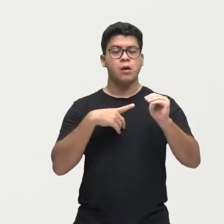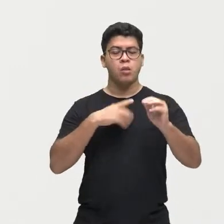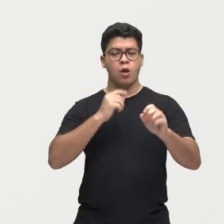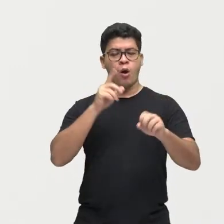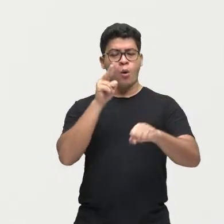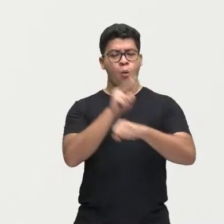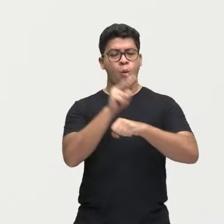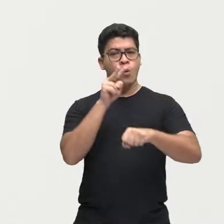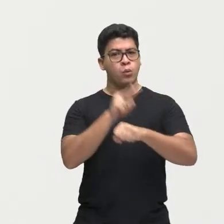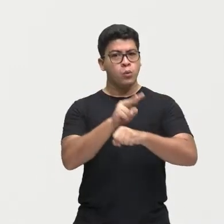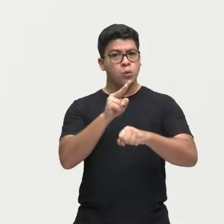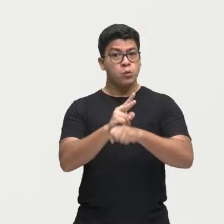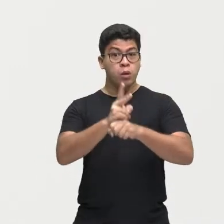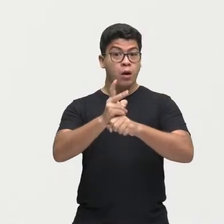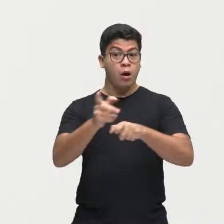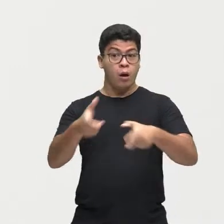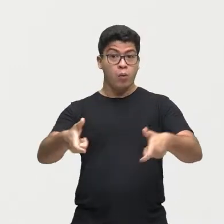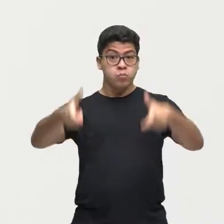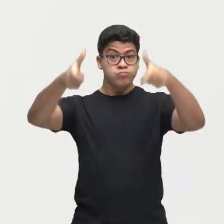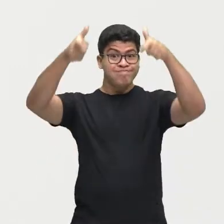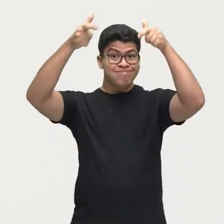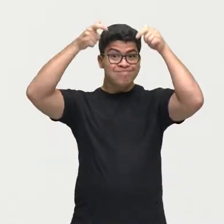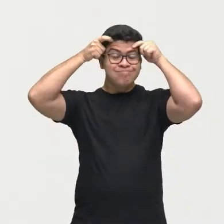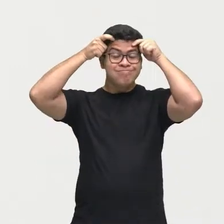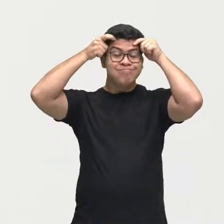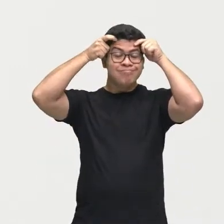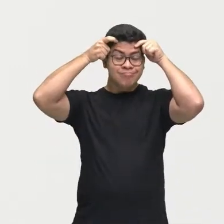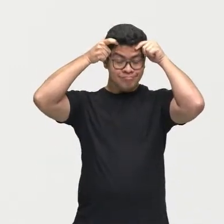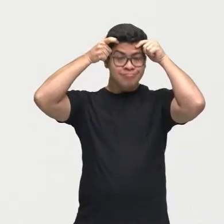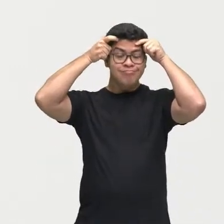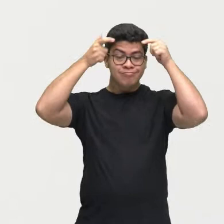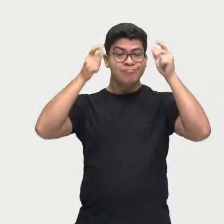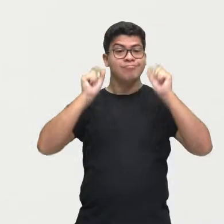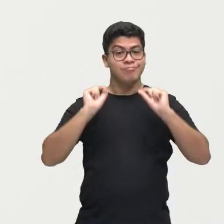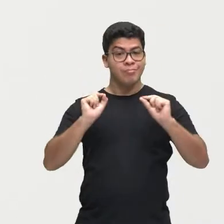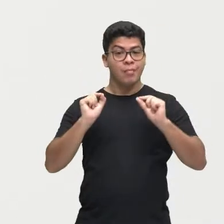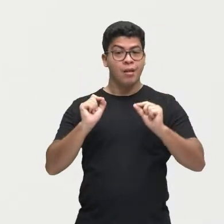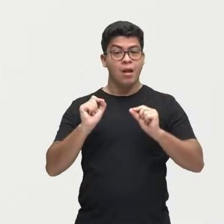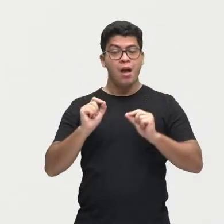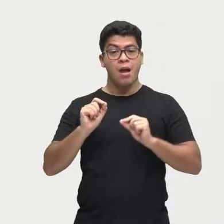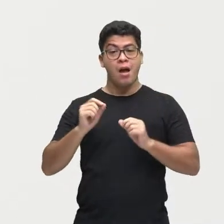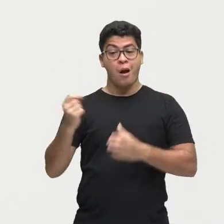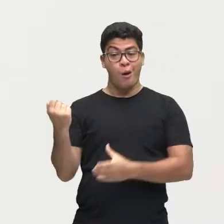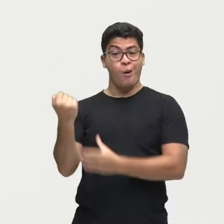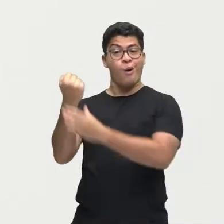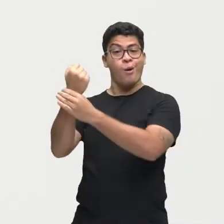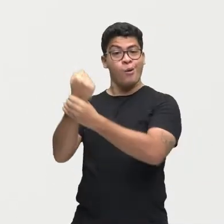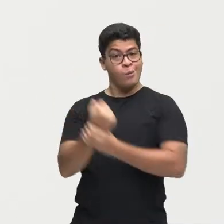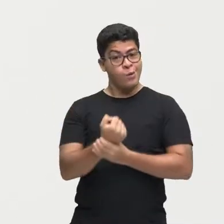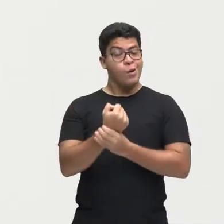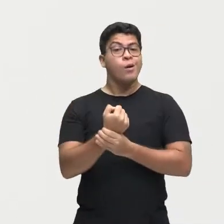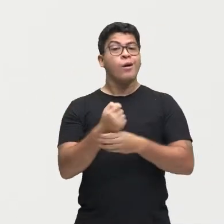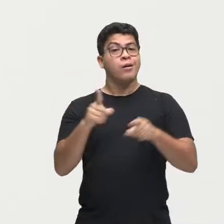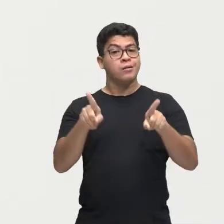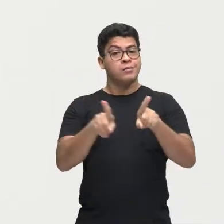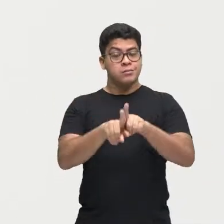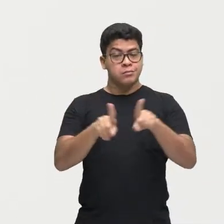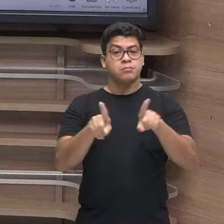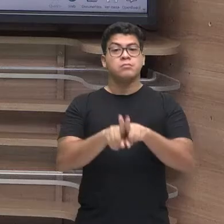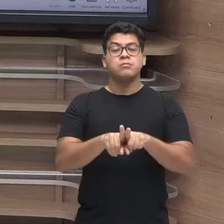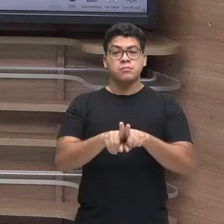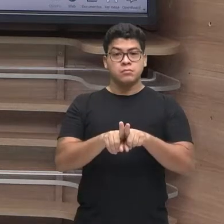sobre a posse ali dos reis. Por quê? Porque eles vão ser os chamados reis absolutistas. Vão ter esse poder centralizado nas suas